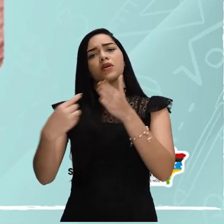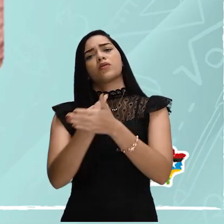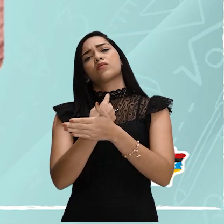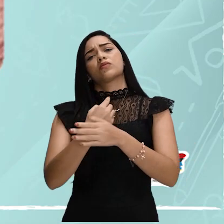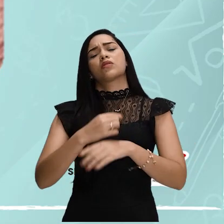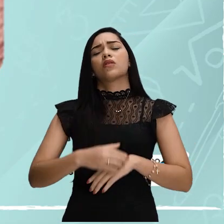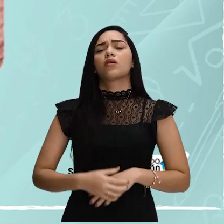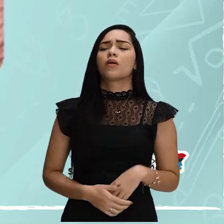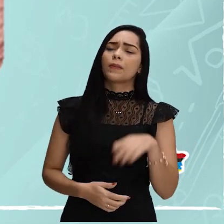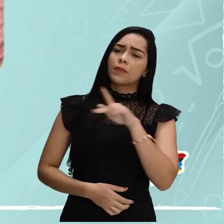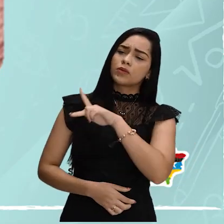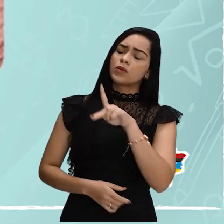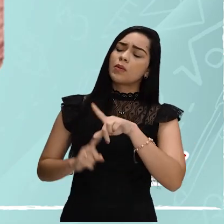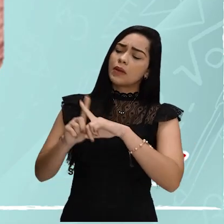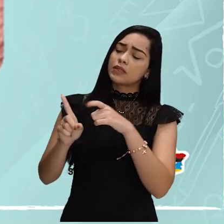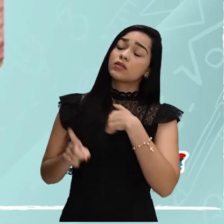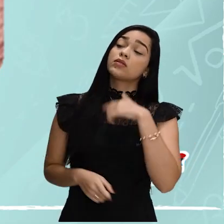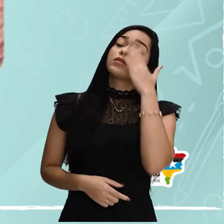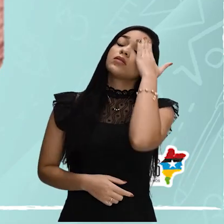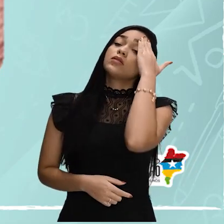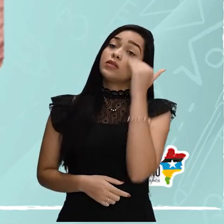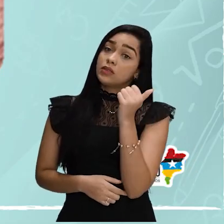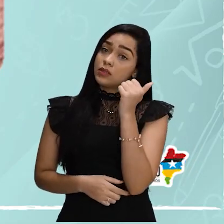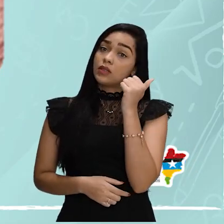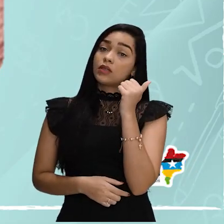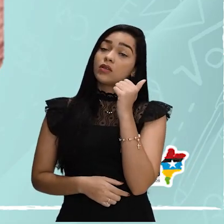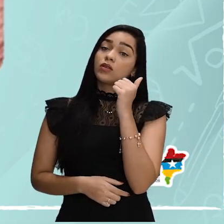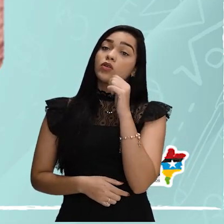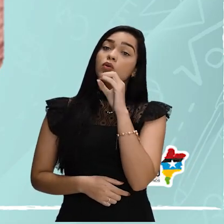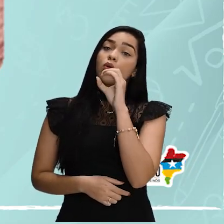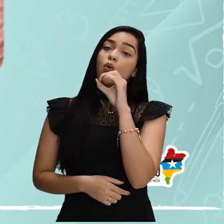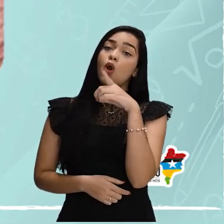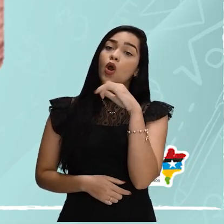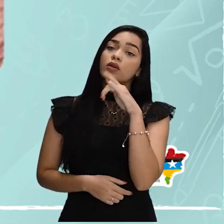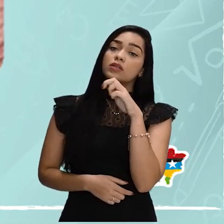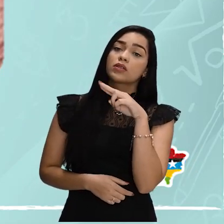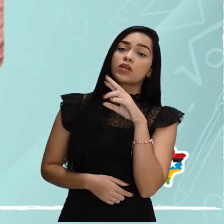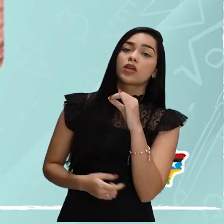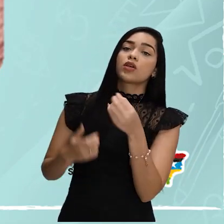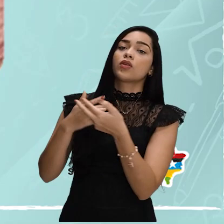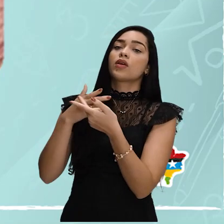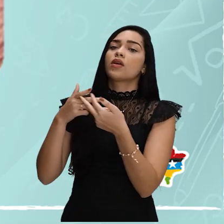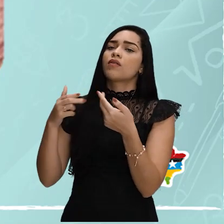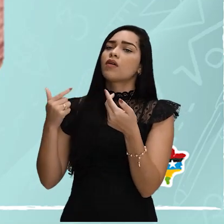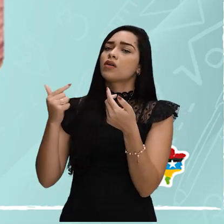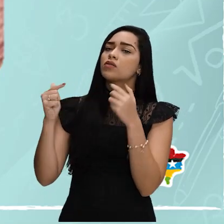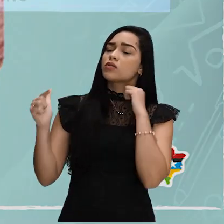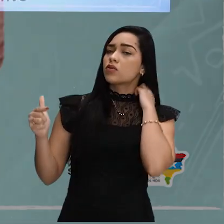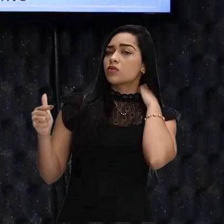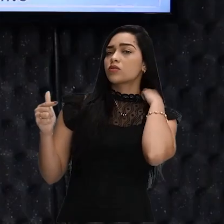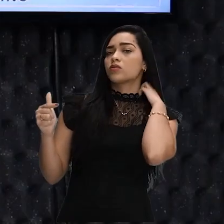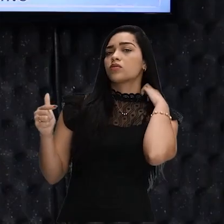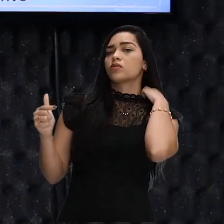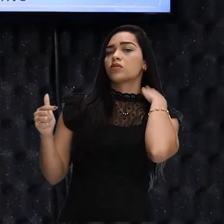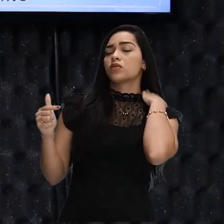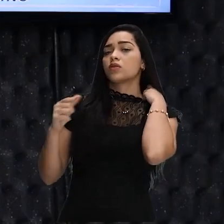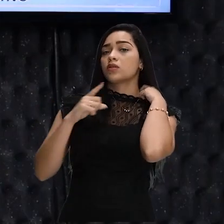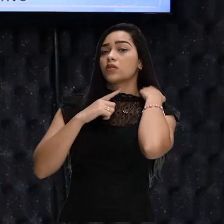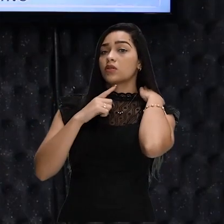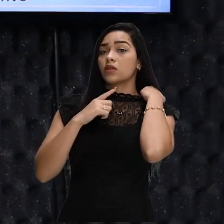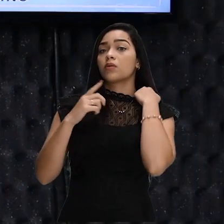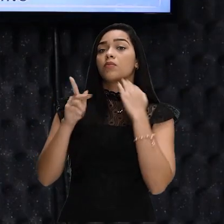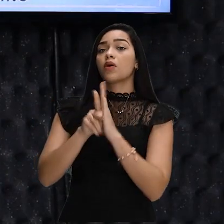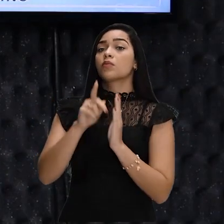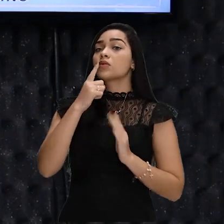pergunta, professor, mas eu sei que o oxigênio, os nutrientes que alimentam as células vêm